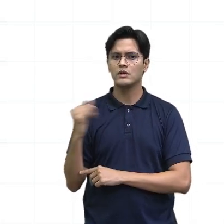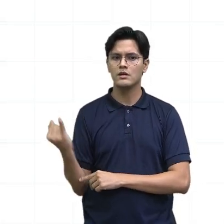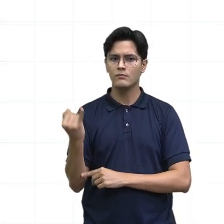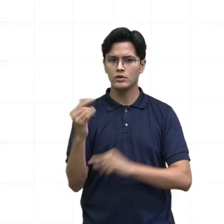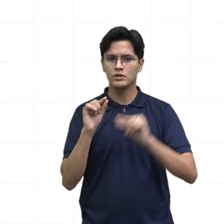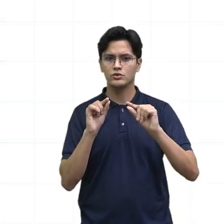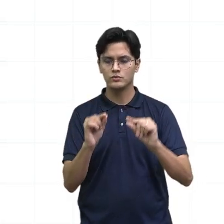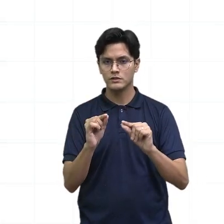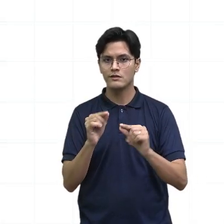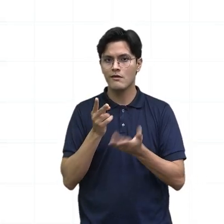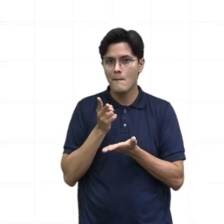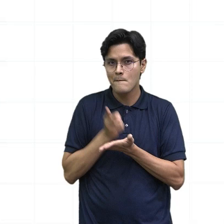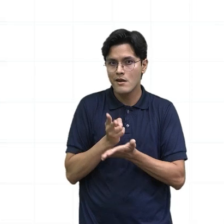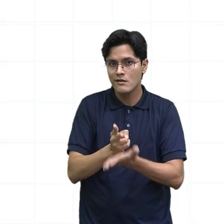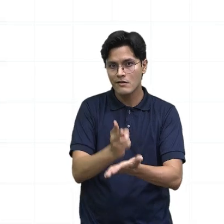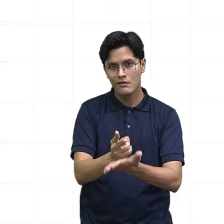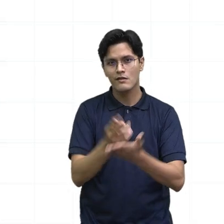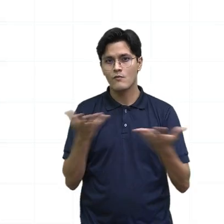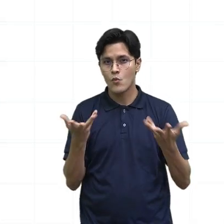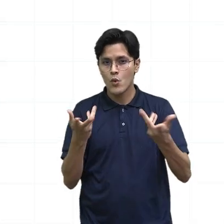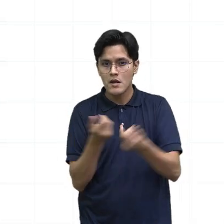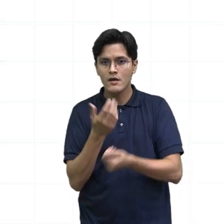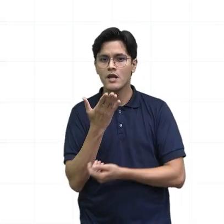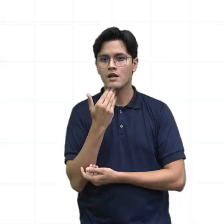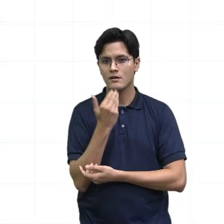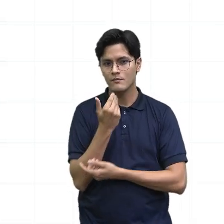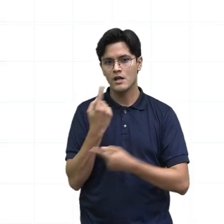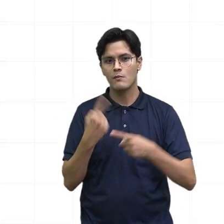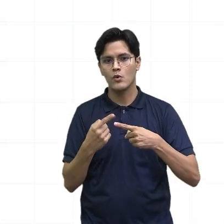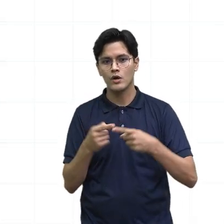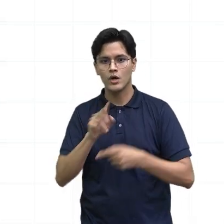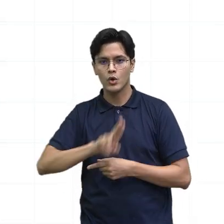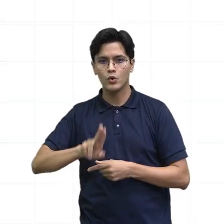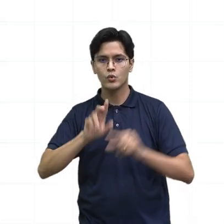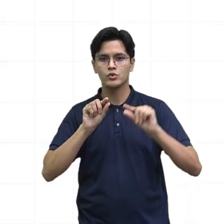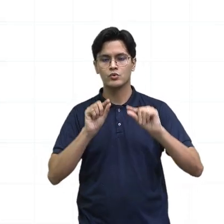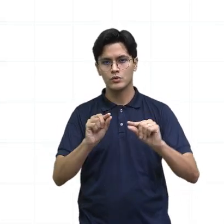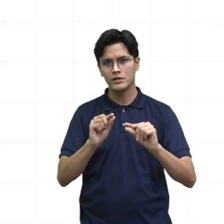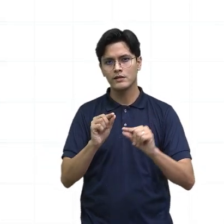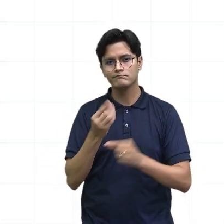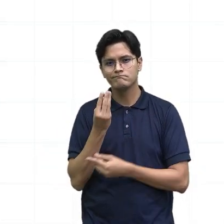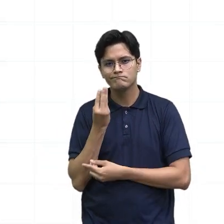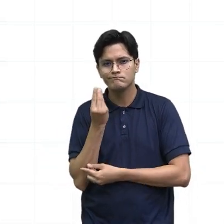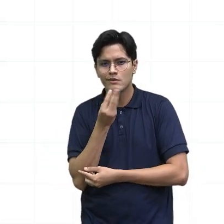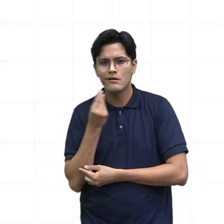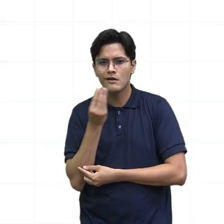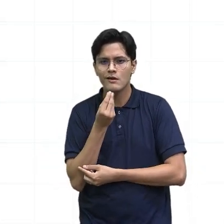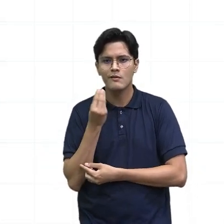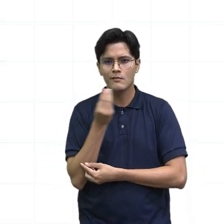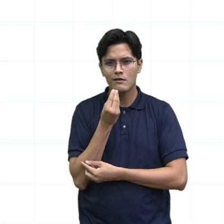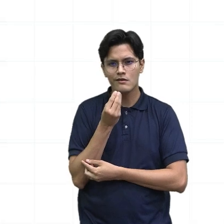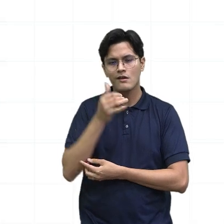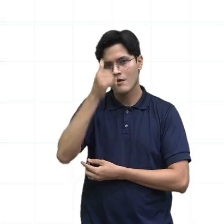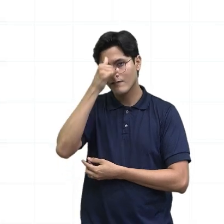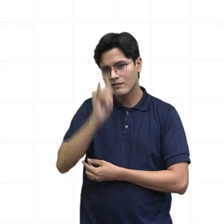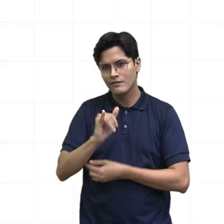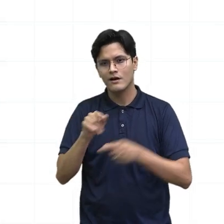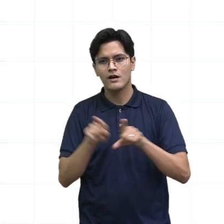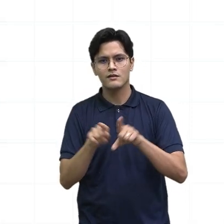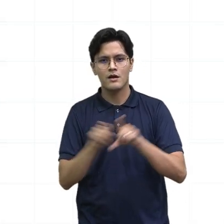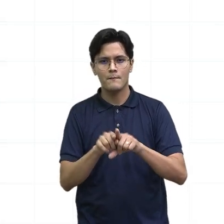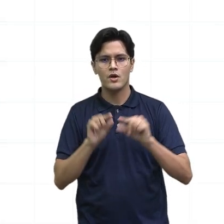de sabor e de nutrientes, eliminação de micro-organismos e inativação de enzimas, tá? Então,